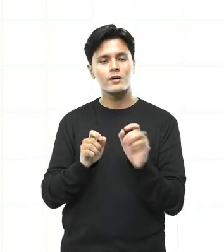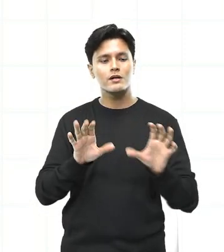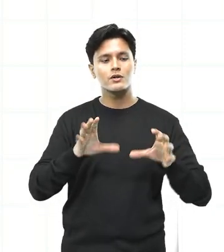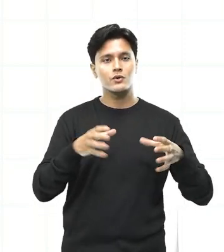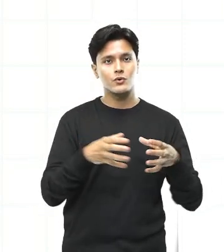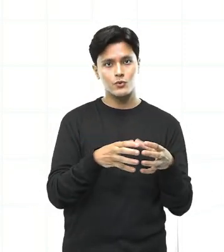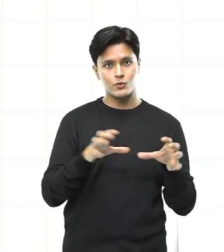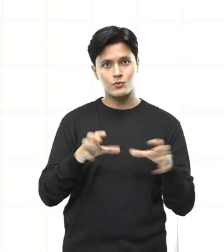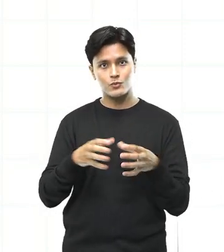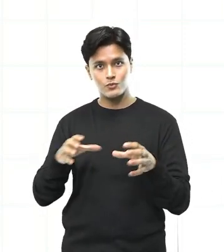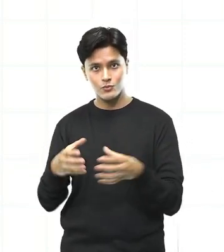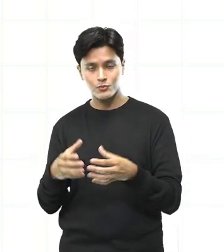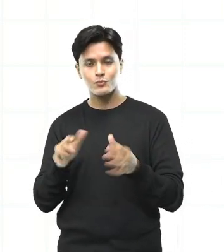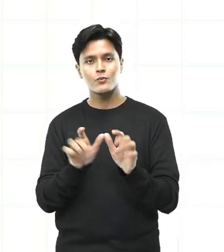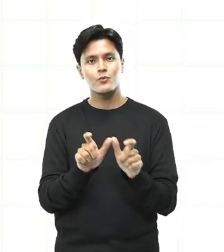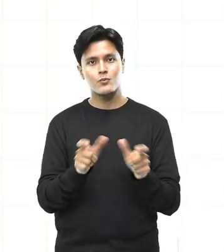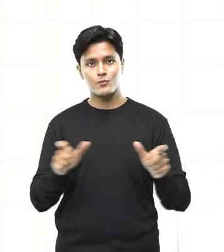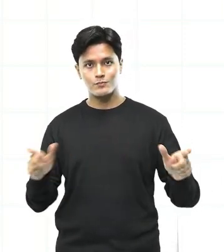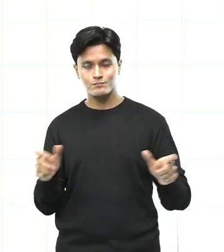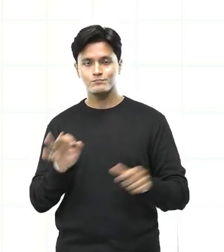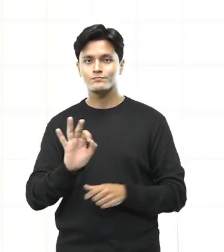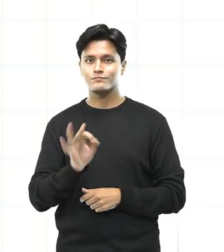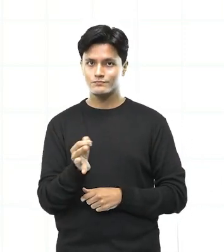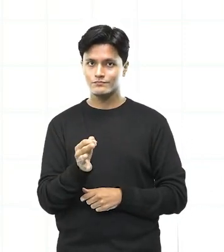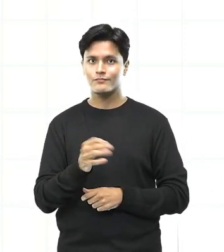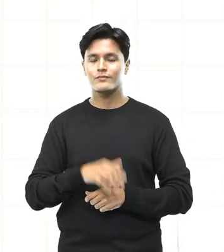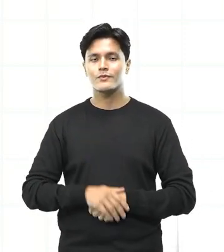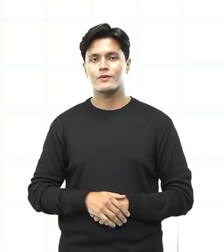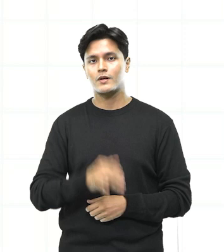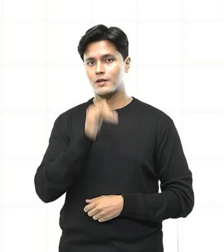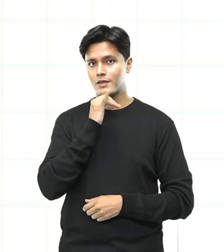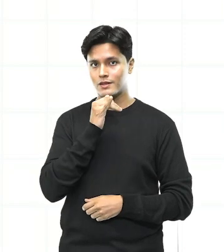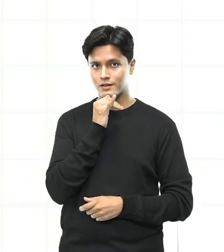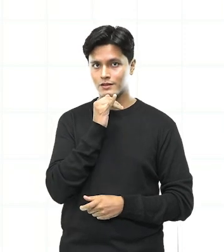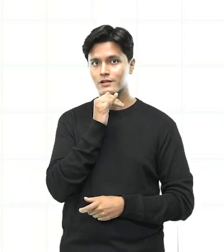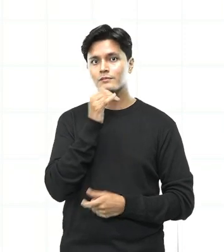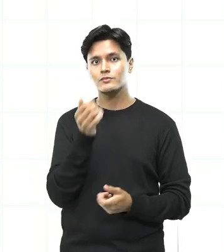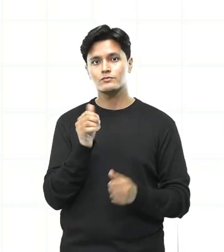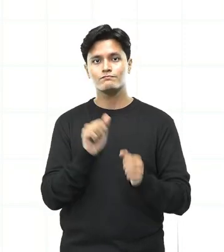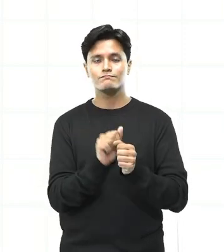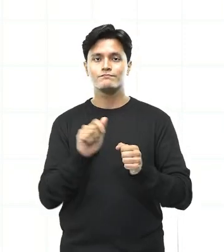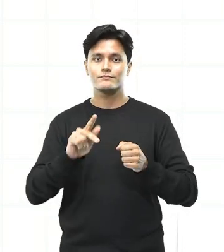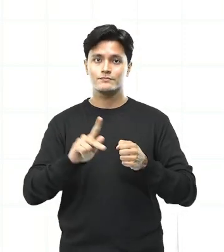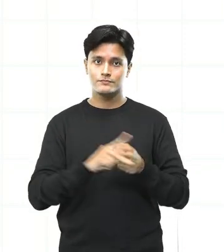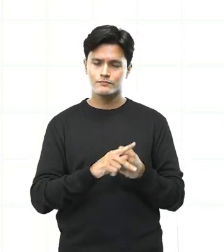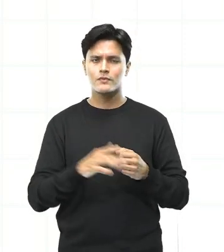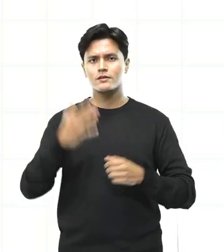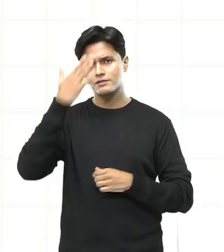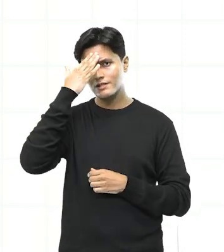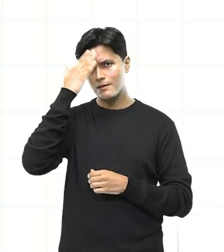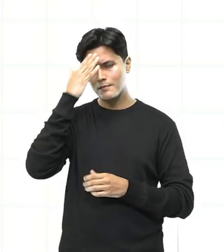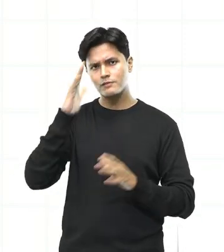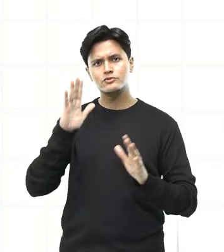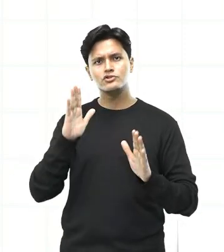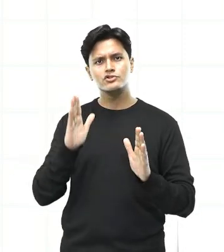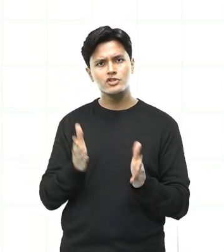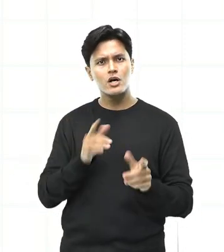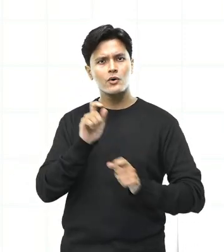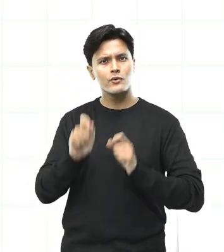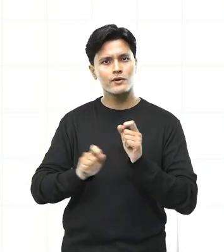de palavras. Uma delas que é o advérbio na nossa aula de hoje. Então, nós já sabemos identificar o verbo,